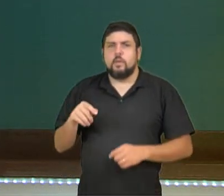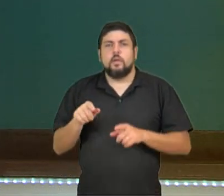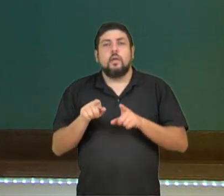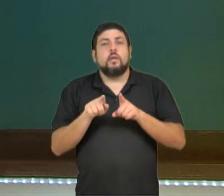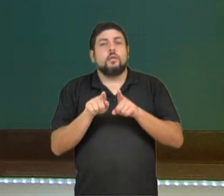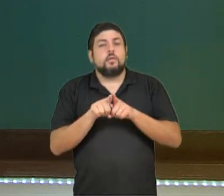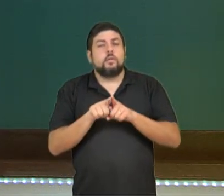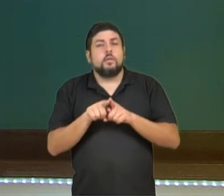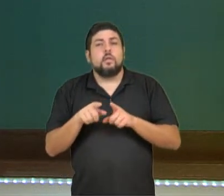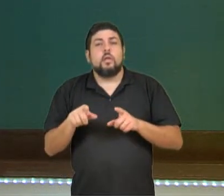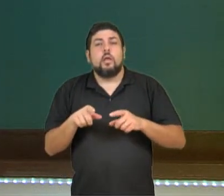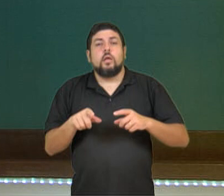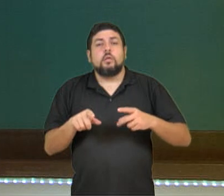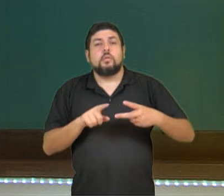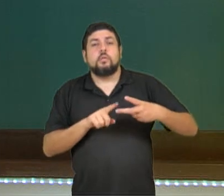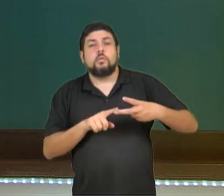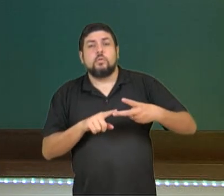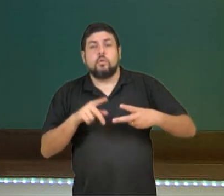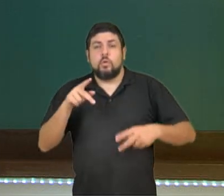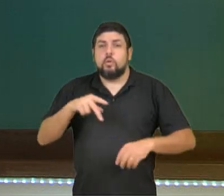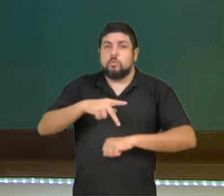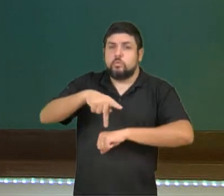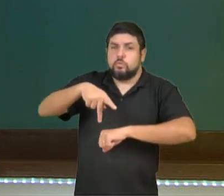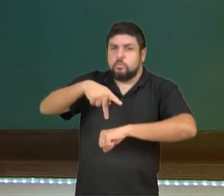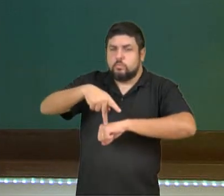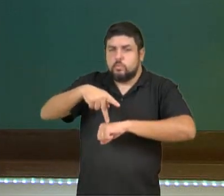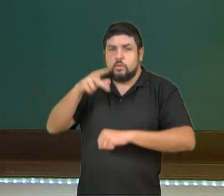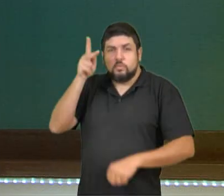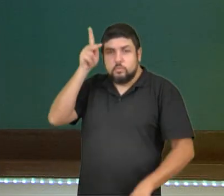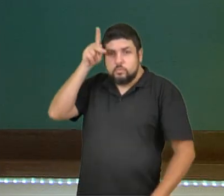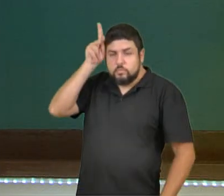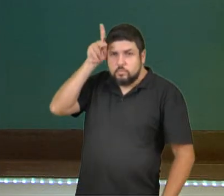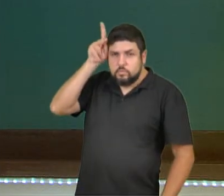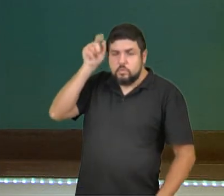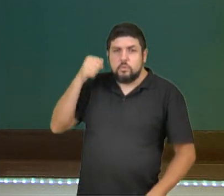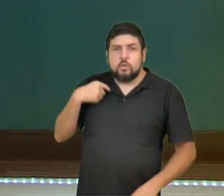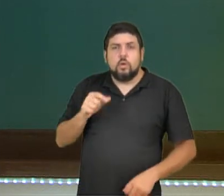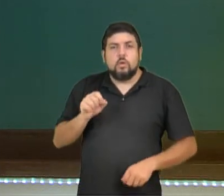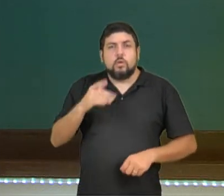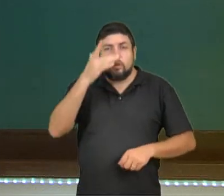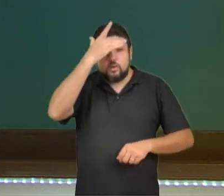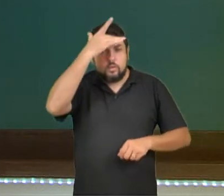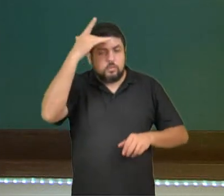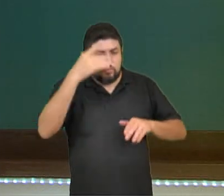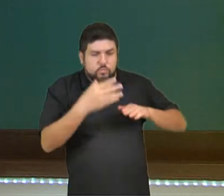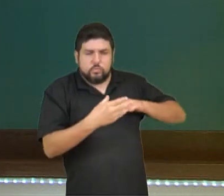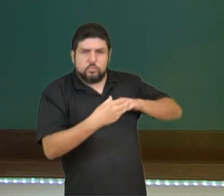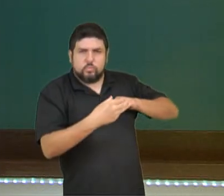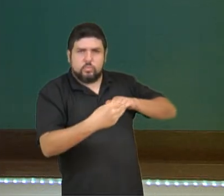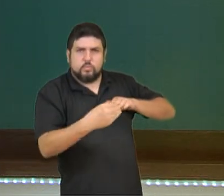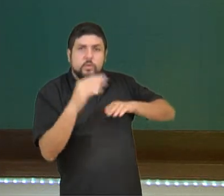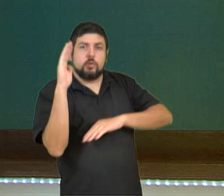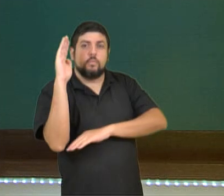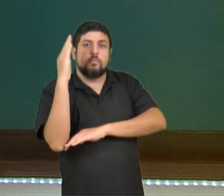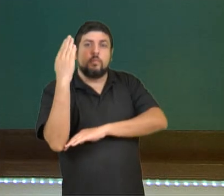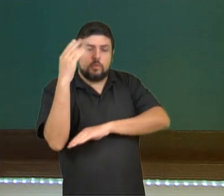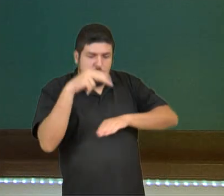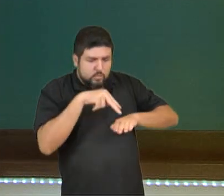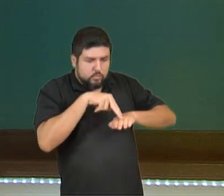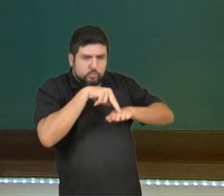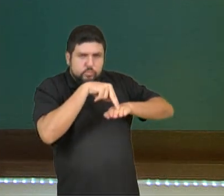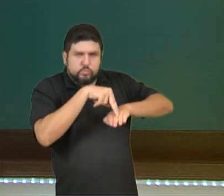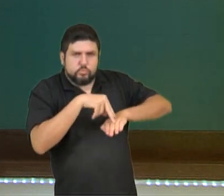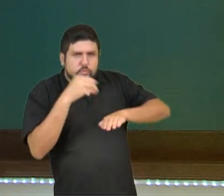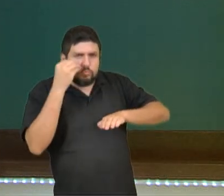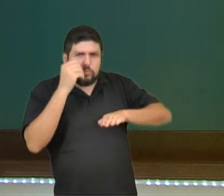com umas pessoas subindo em madeiras mesmo, pedaços de madeira, e tentando deslizar sobre as ondas.